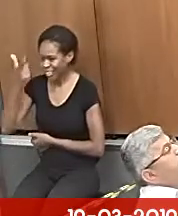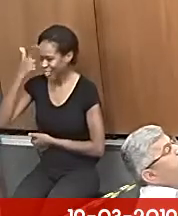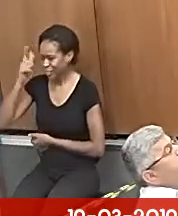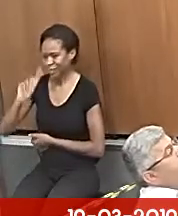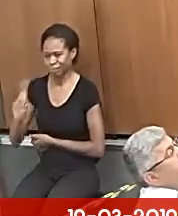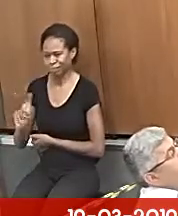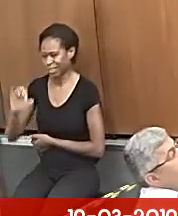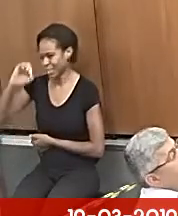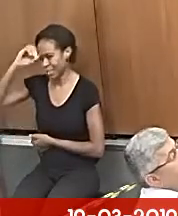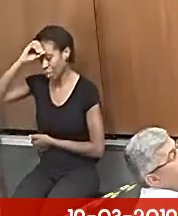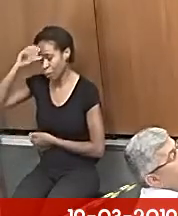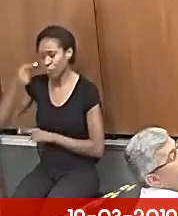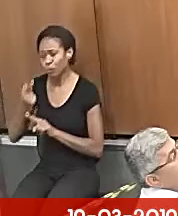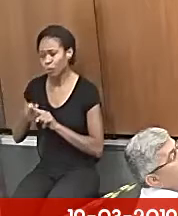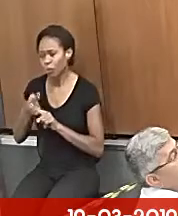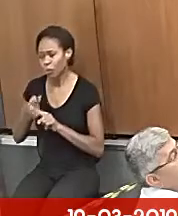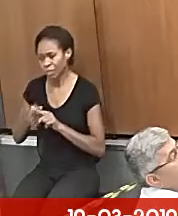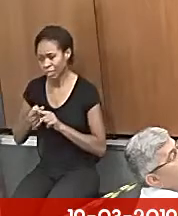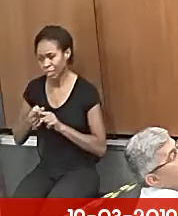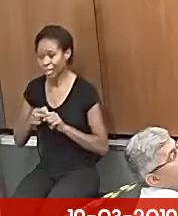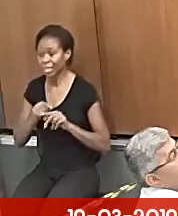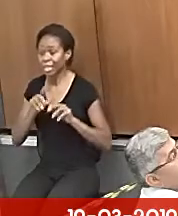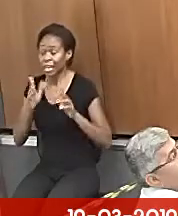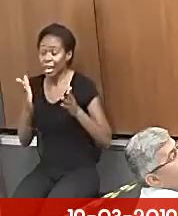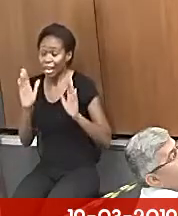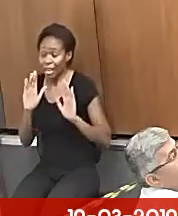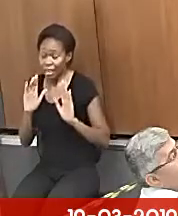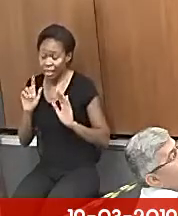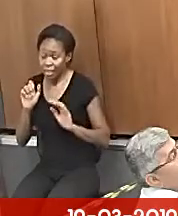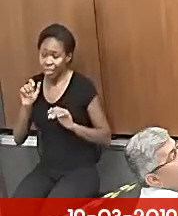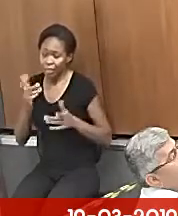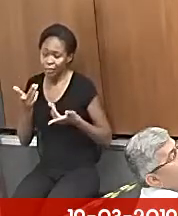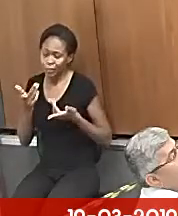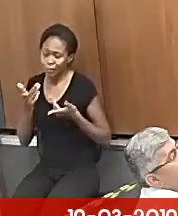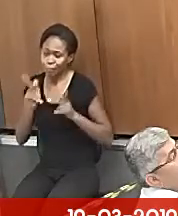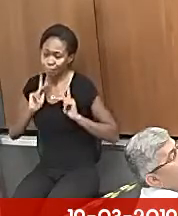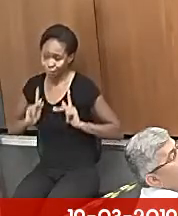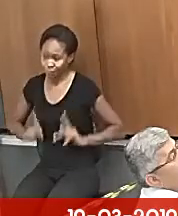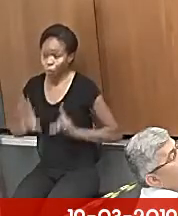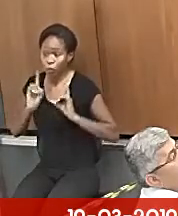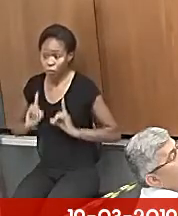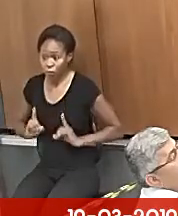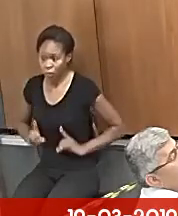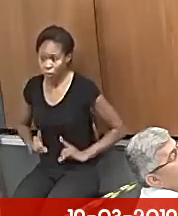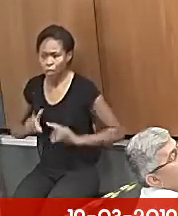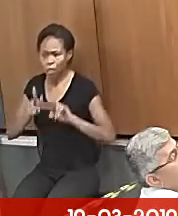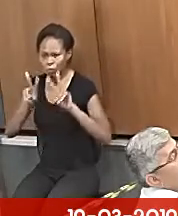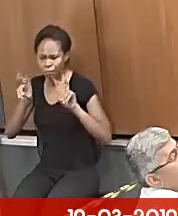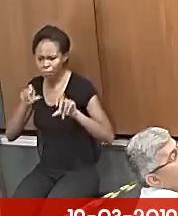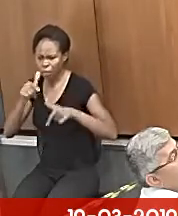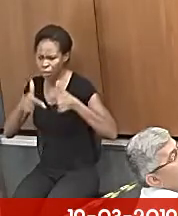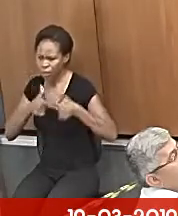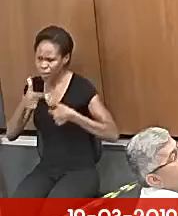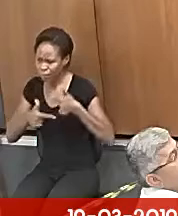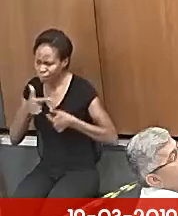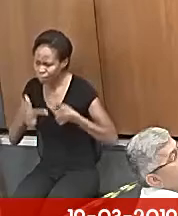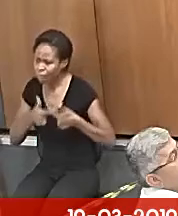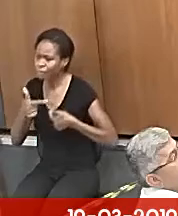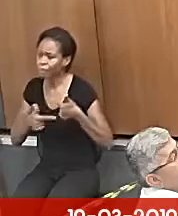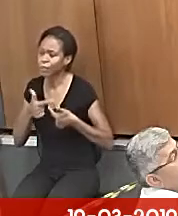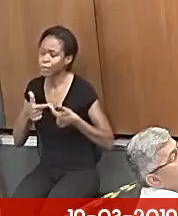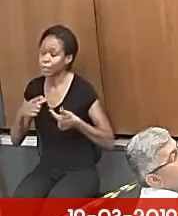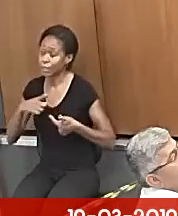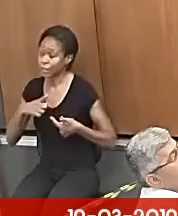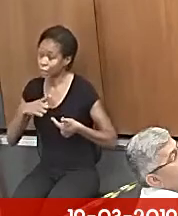porque se trata de uma bandeira que traz aí os seus olhos mas eu tenho certeza